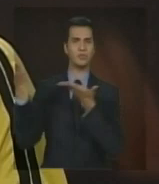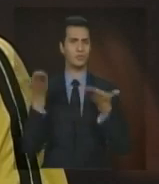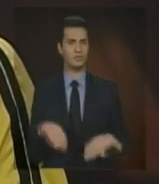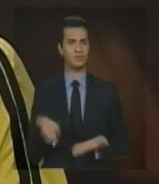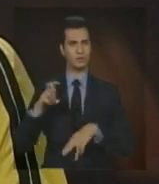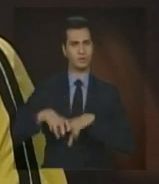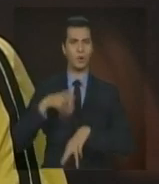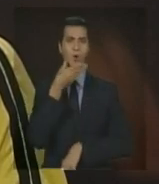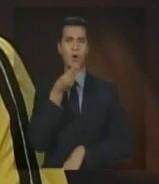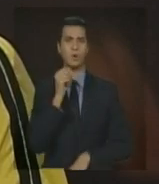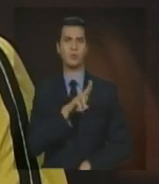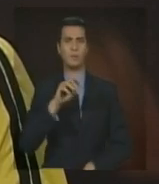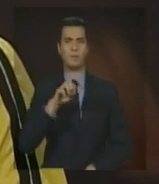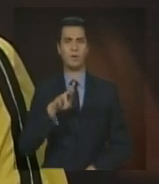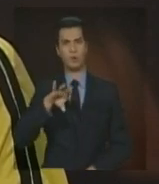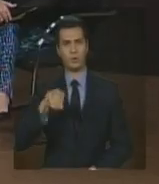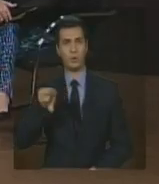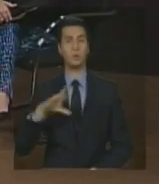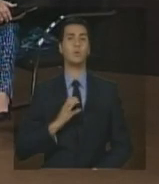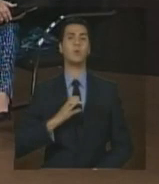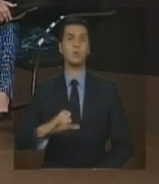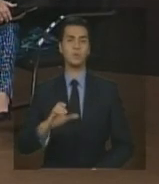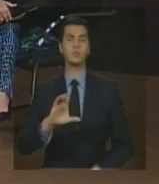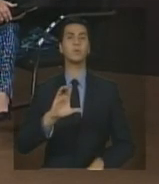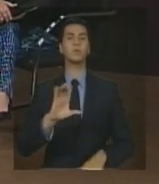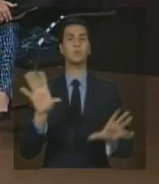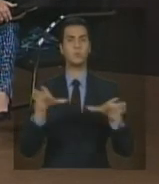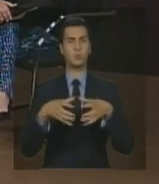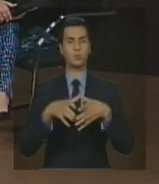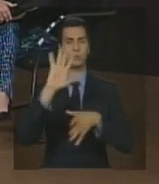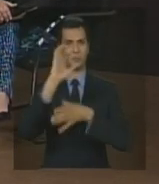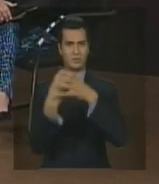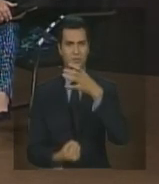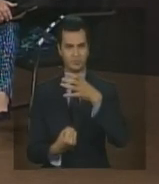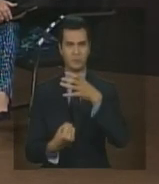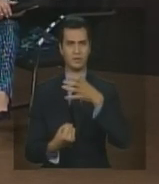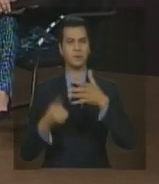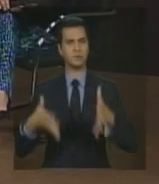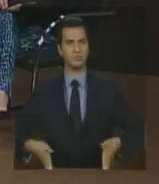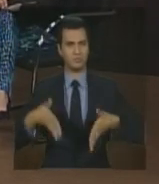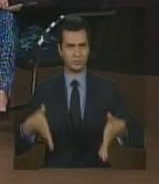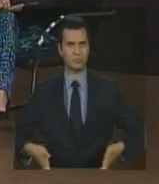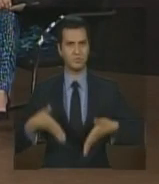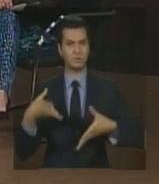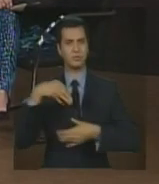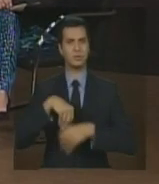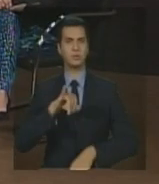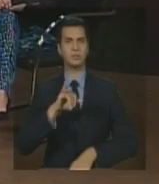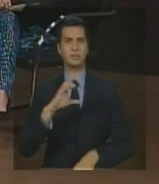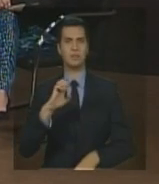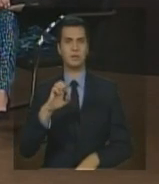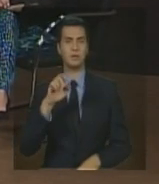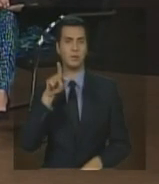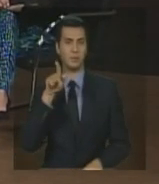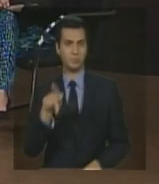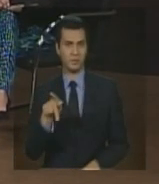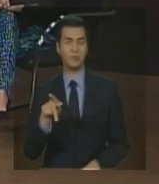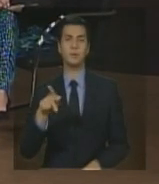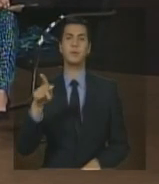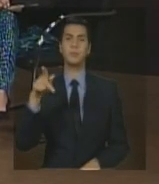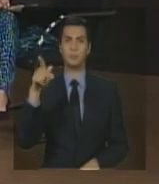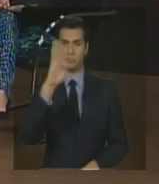Mário Baltar, coordenador técnico da equipe de basquete em cadeira de rodas do ICEP Brasil, o Instituto Cultural, Educacional